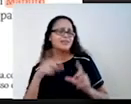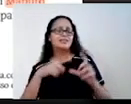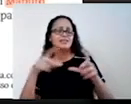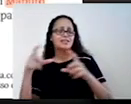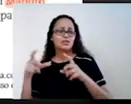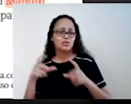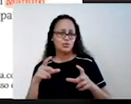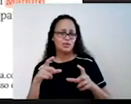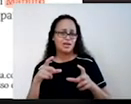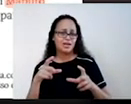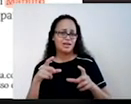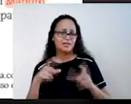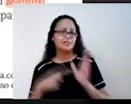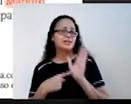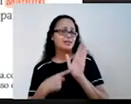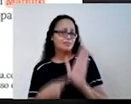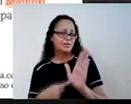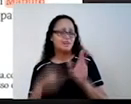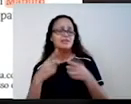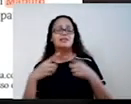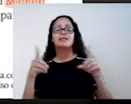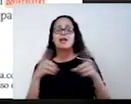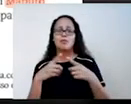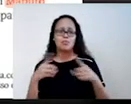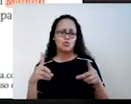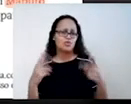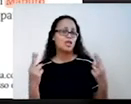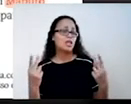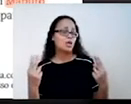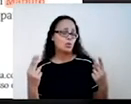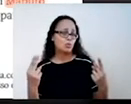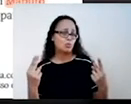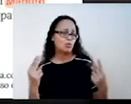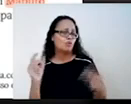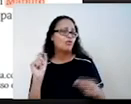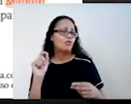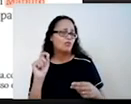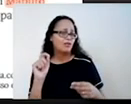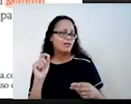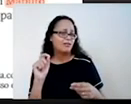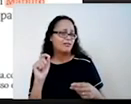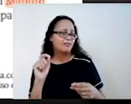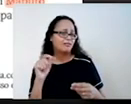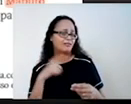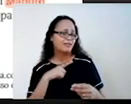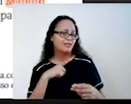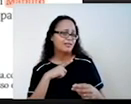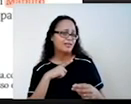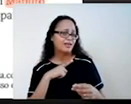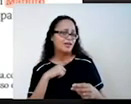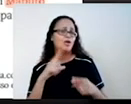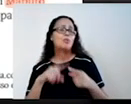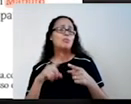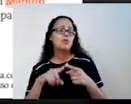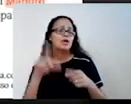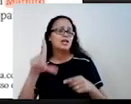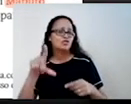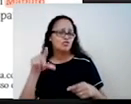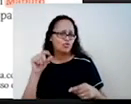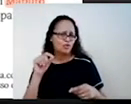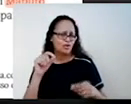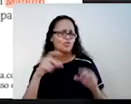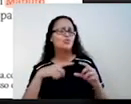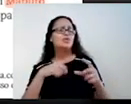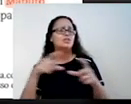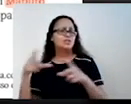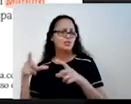ele está comentando, que aparecem na música, têm em comum? O que vocês acham que há em comum? Por que será que ele escolheu esses lugares?